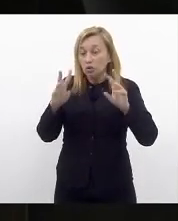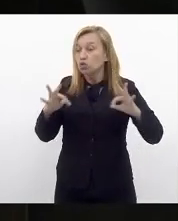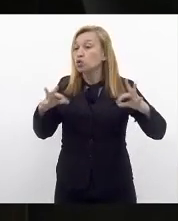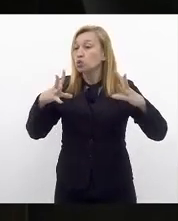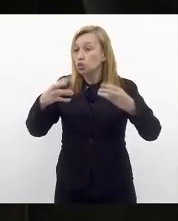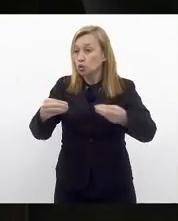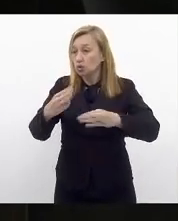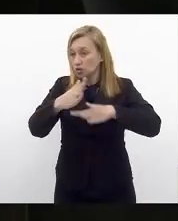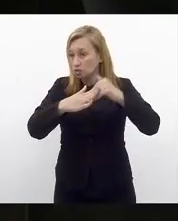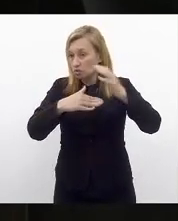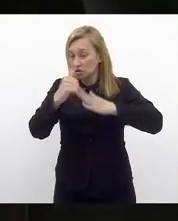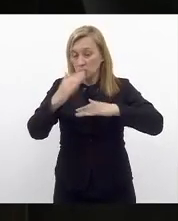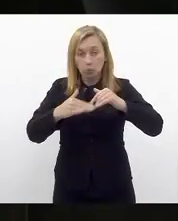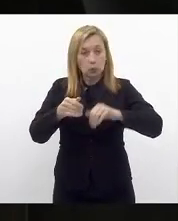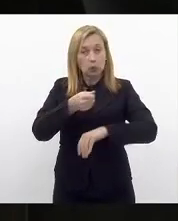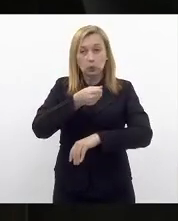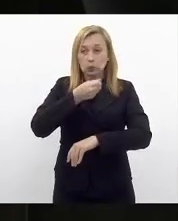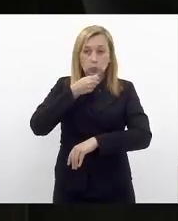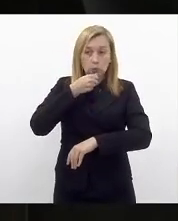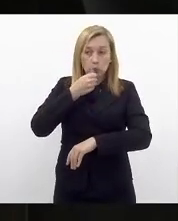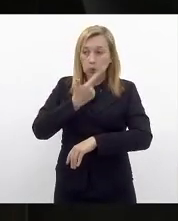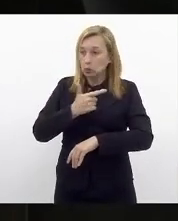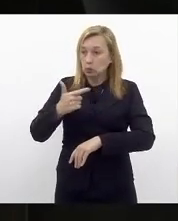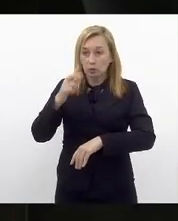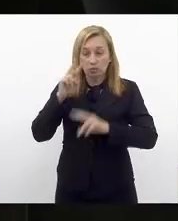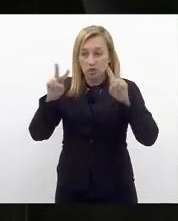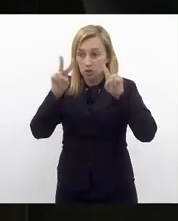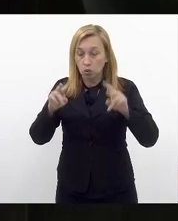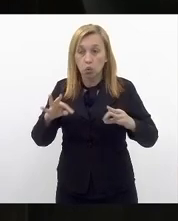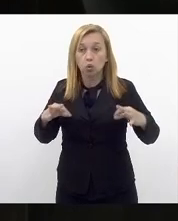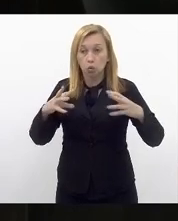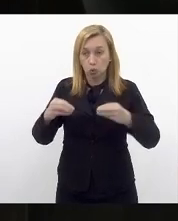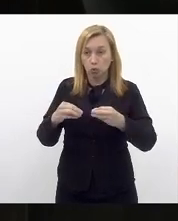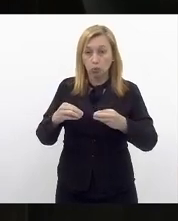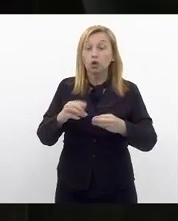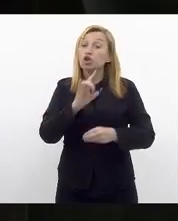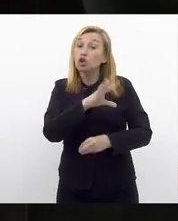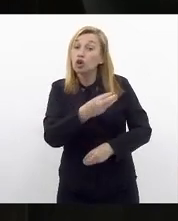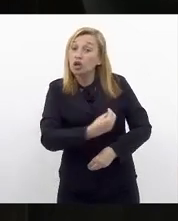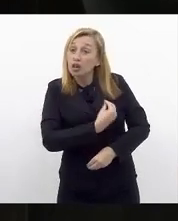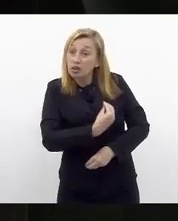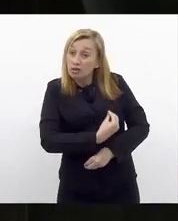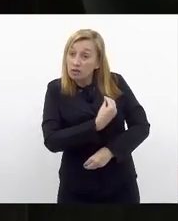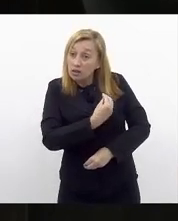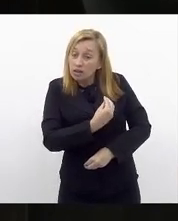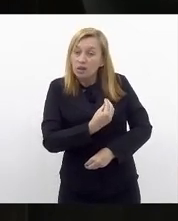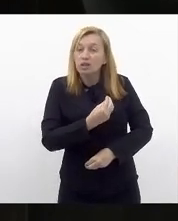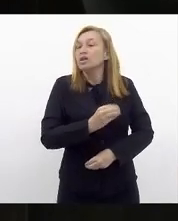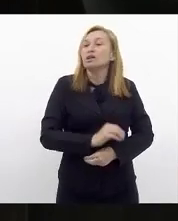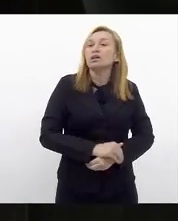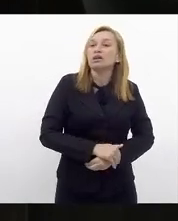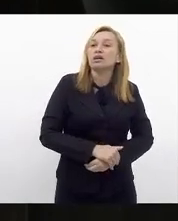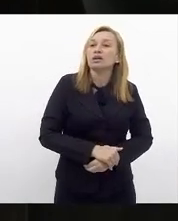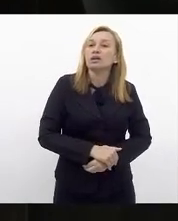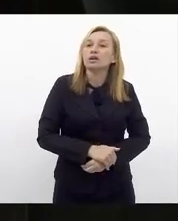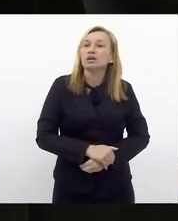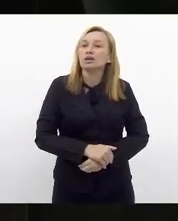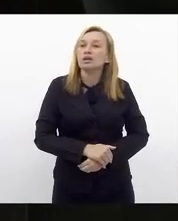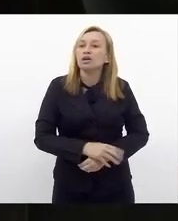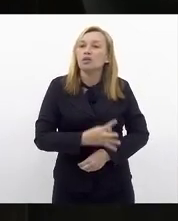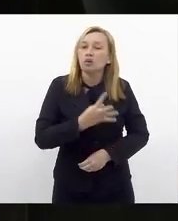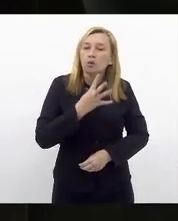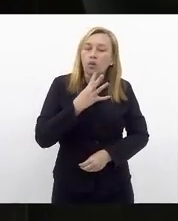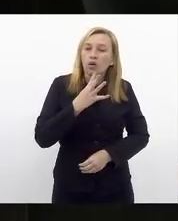carreiras Nenhum de Nós Ah e só quem vive as especificidades da sua carreira